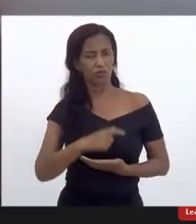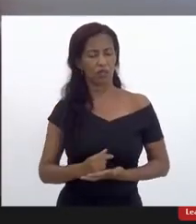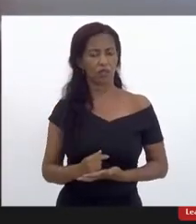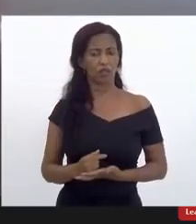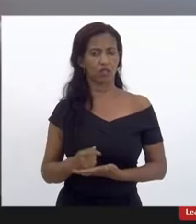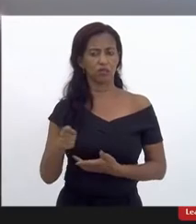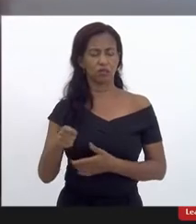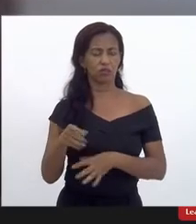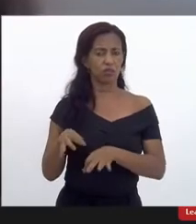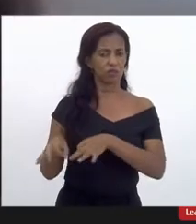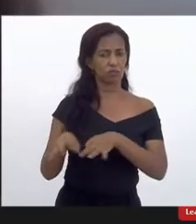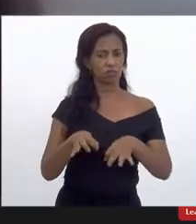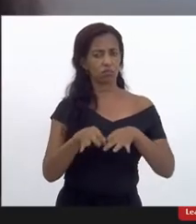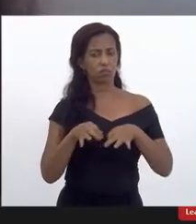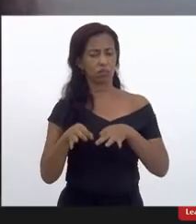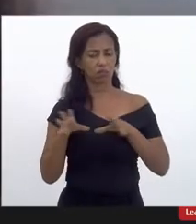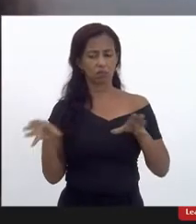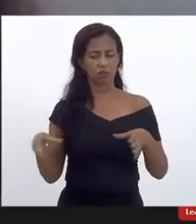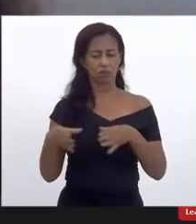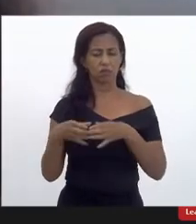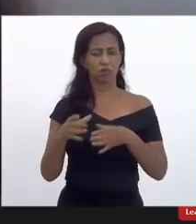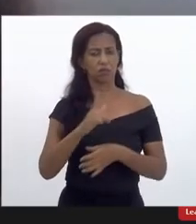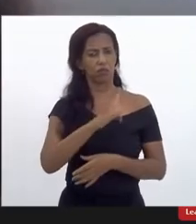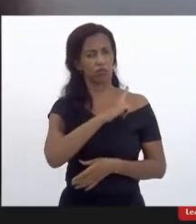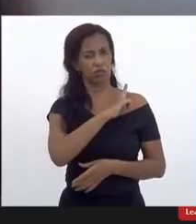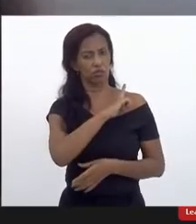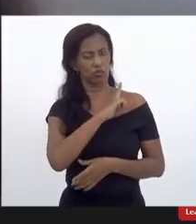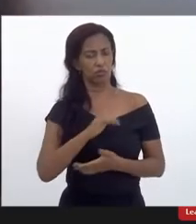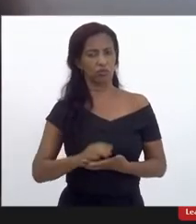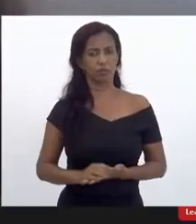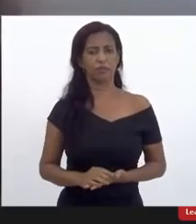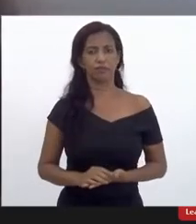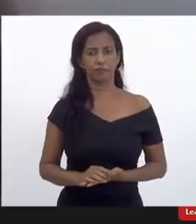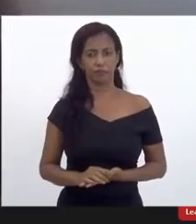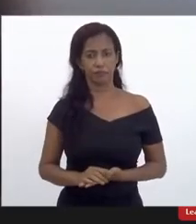você montar uma equipe gestora